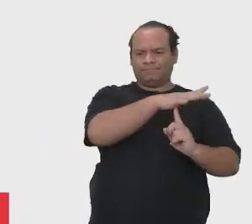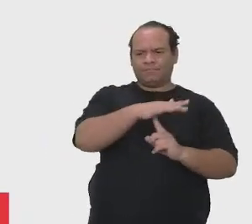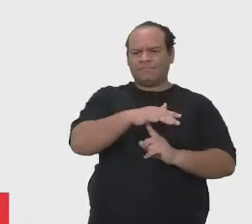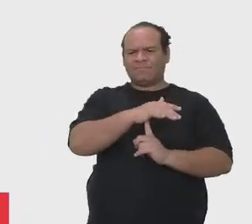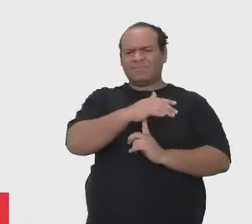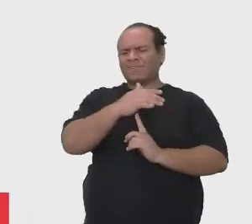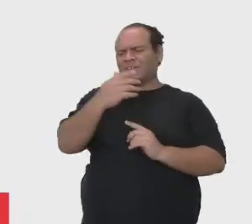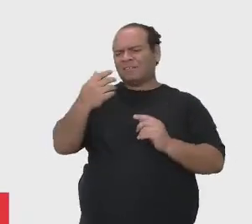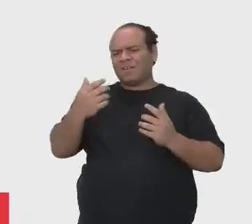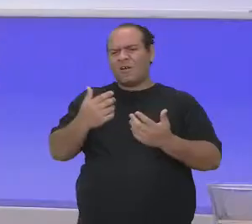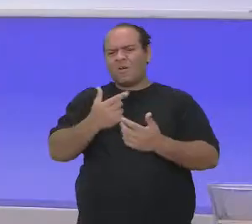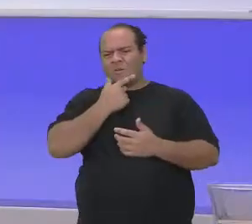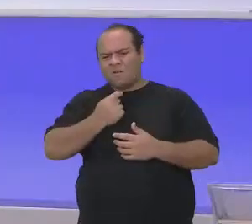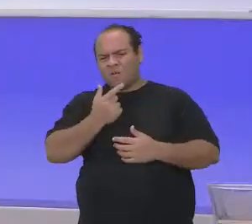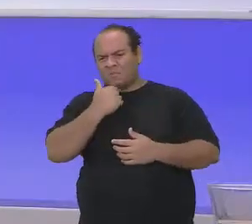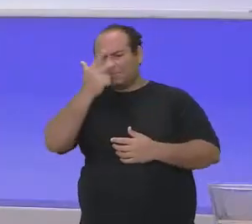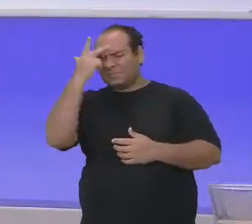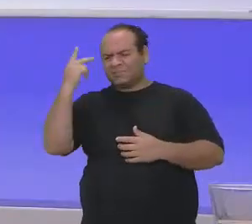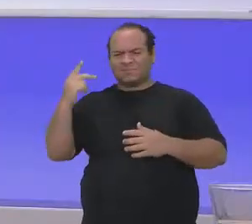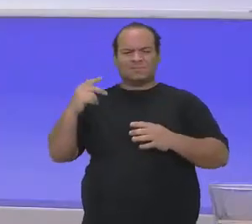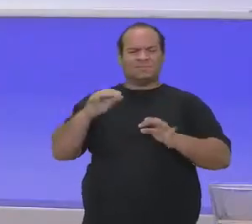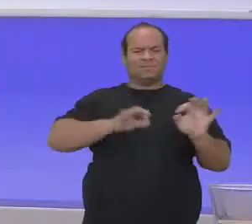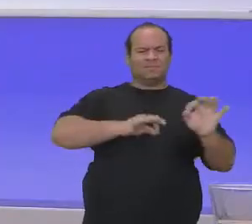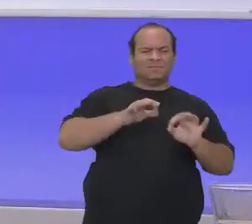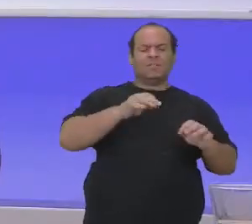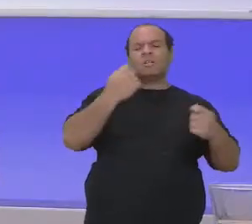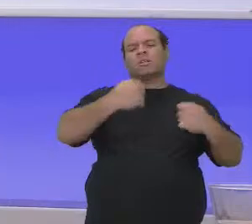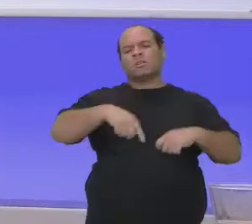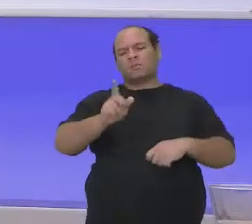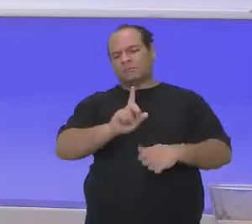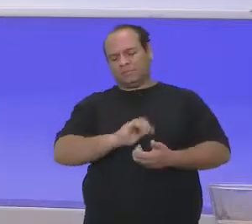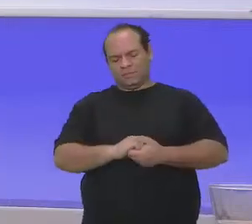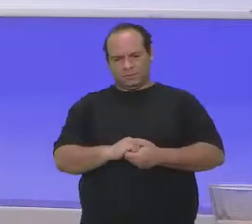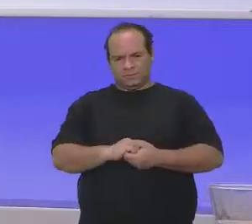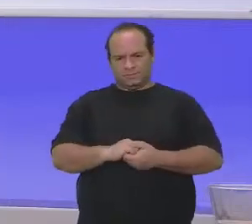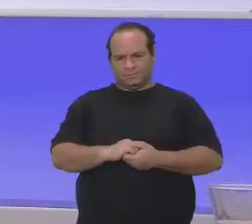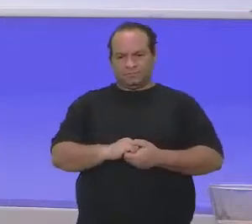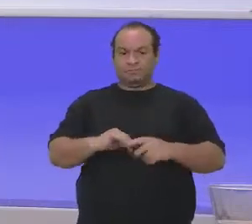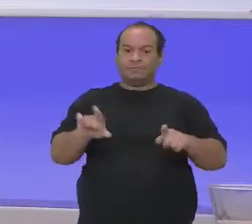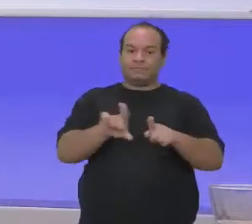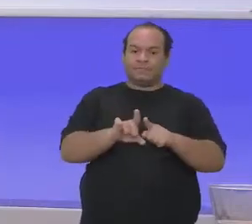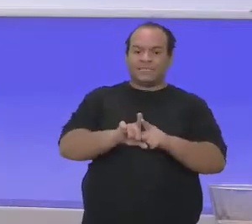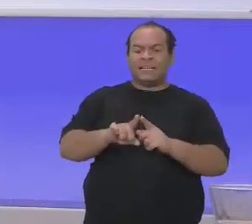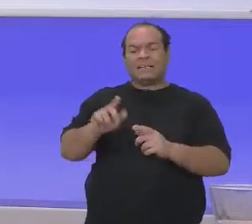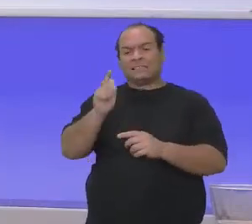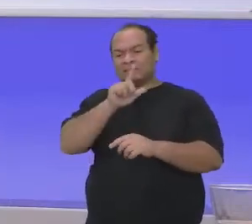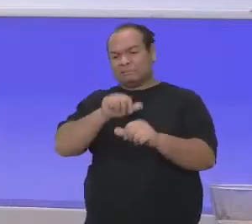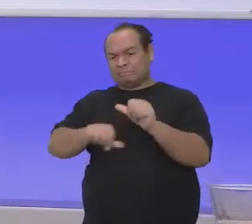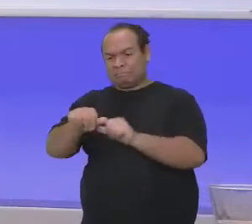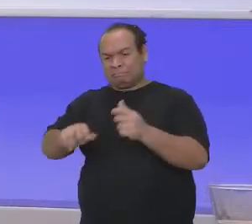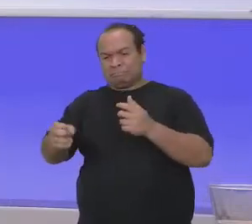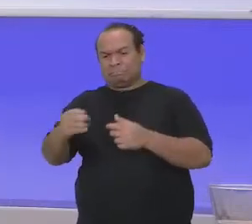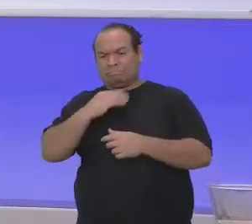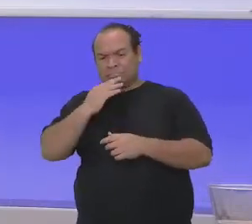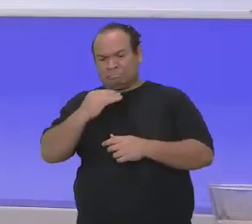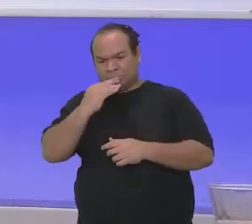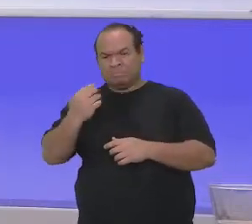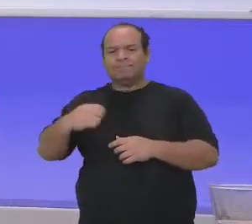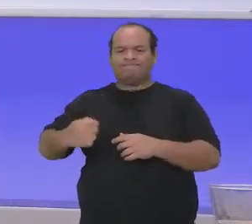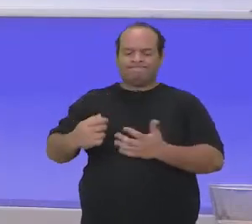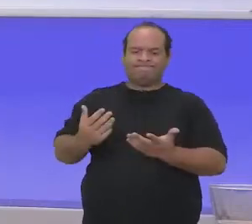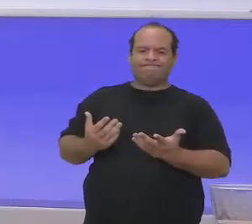de nenhuma ação do homem ou nenhuma ação prolongada para que ela se renova. E as não renováveis, elas